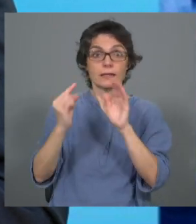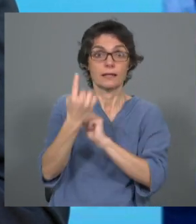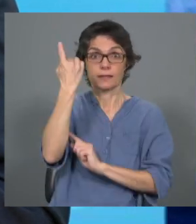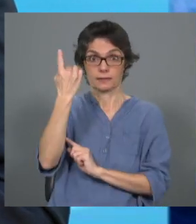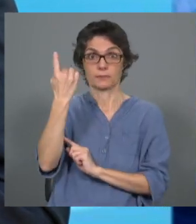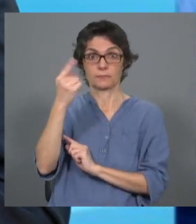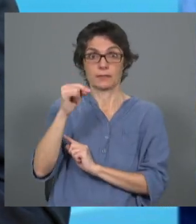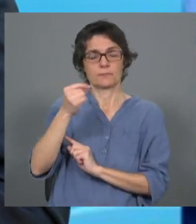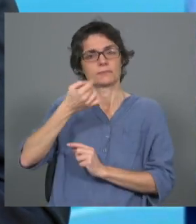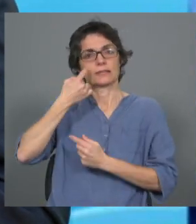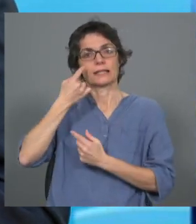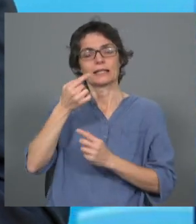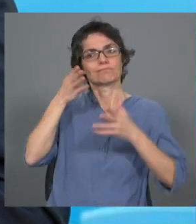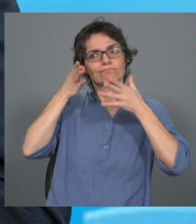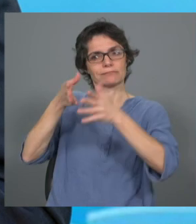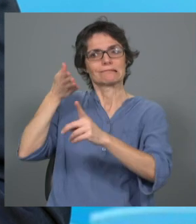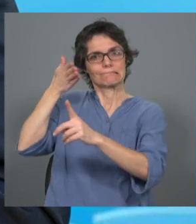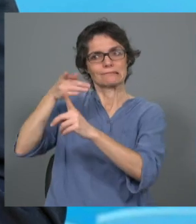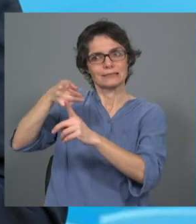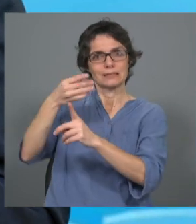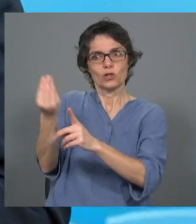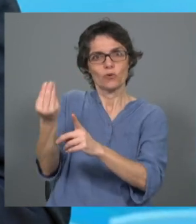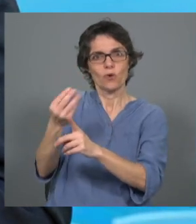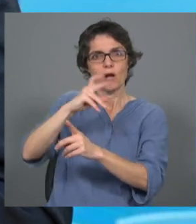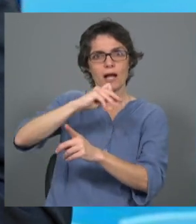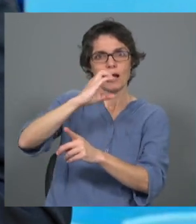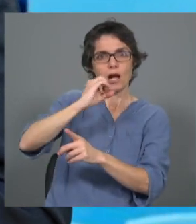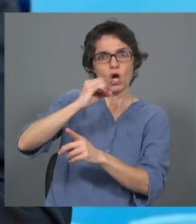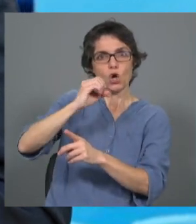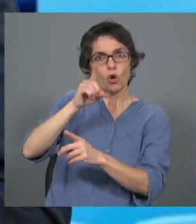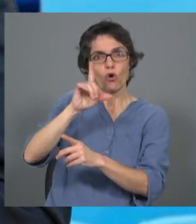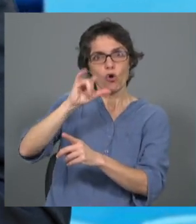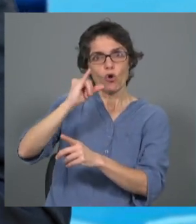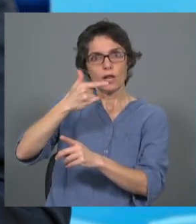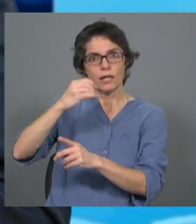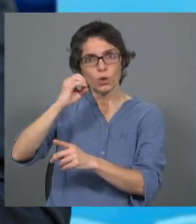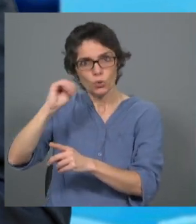sim, explicitamente para os acólitos, dirigida aos acólitos e a falar dos acólitos,